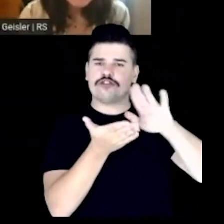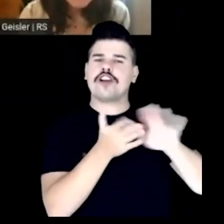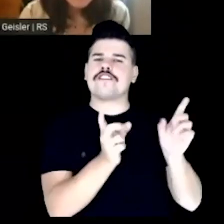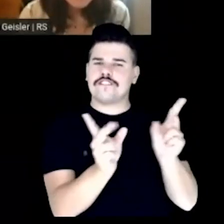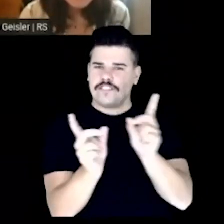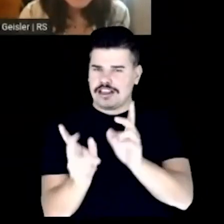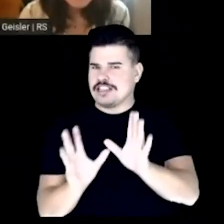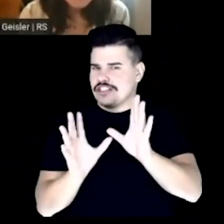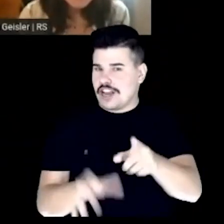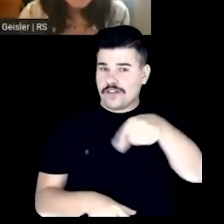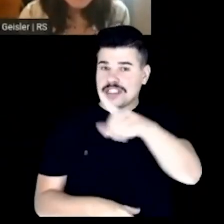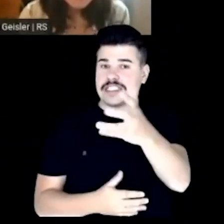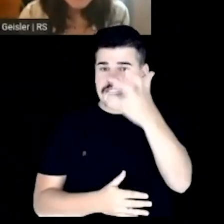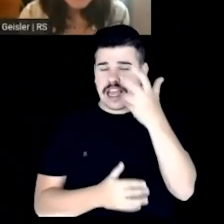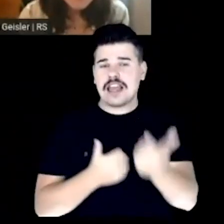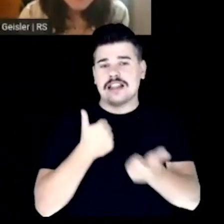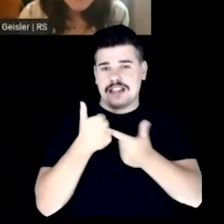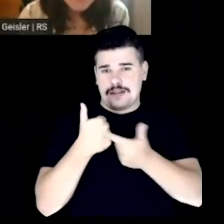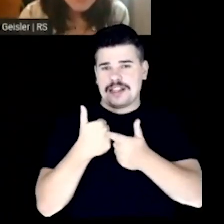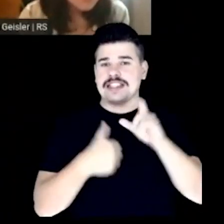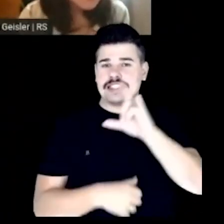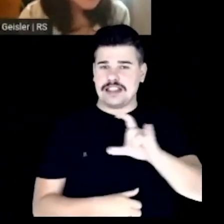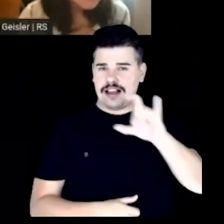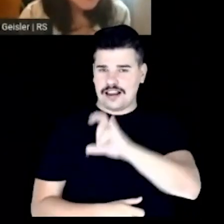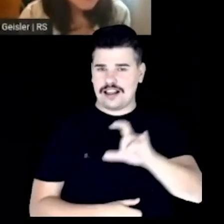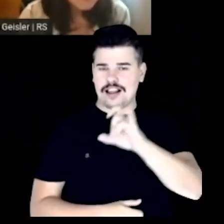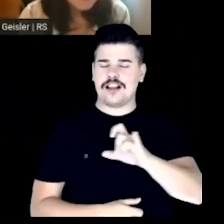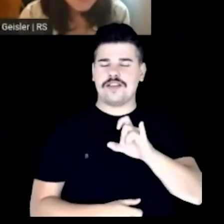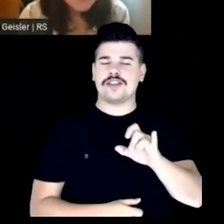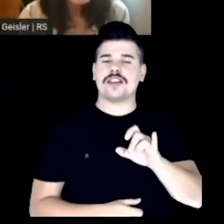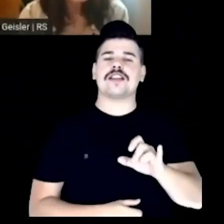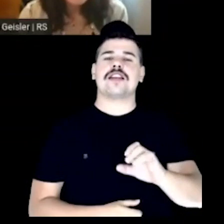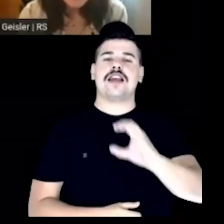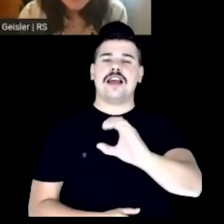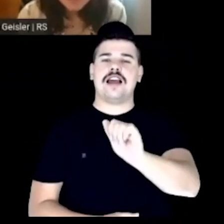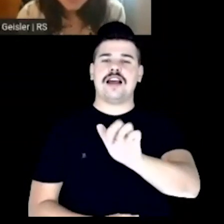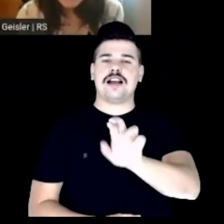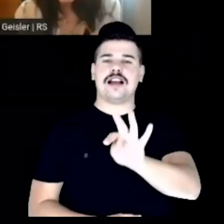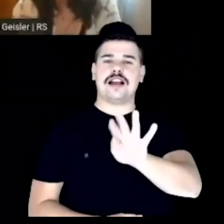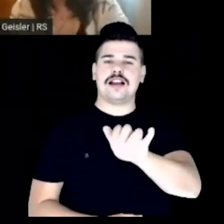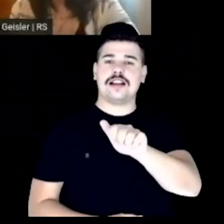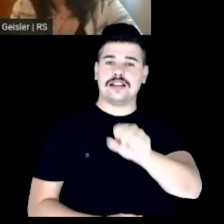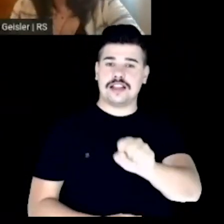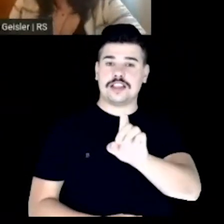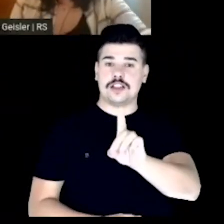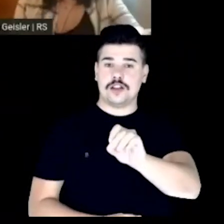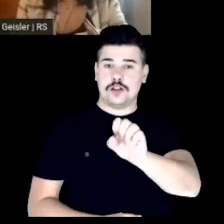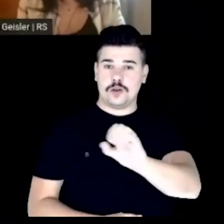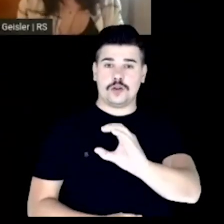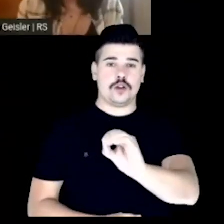já está aí à venda. Quem quiser me acompanhar no Instagram, que se chama Cartas